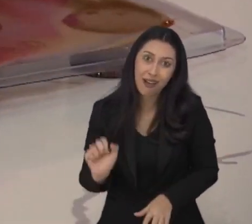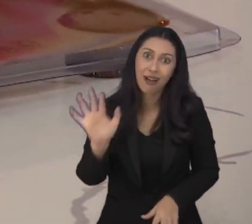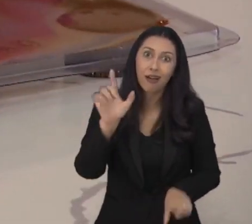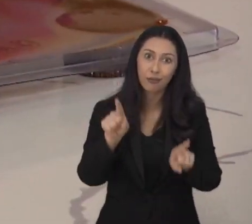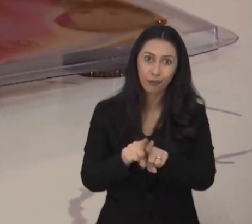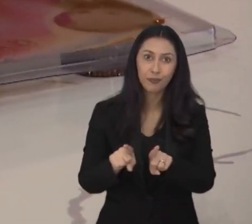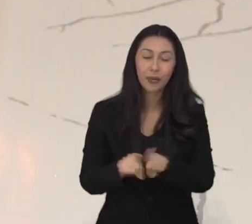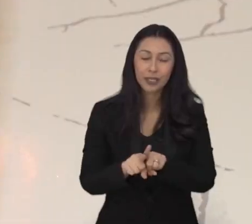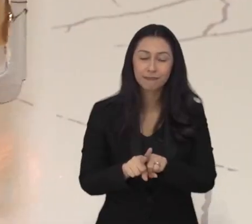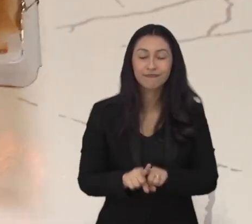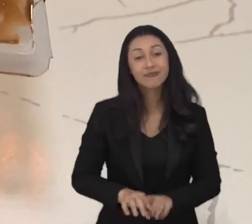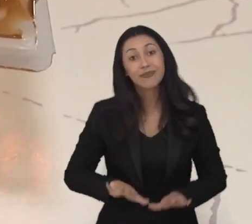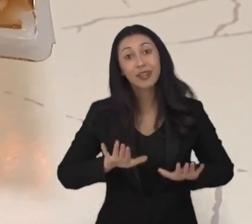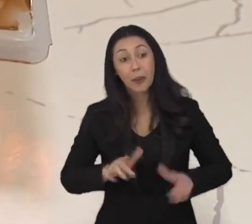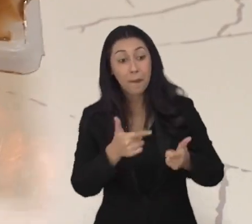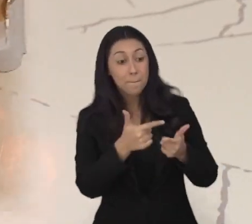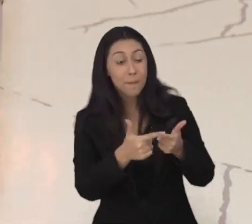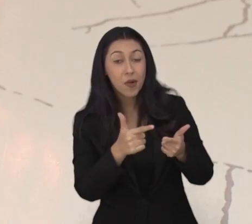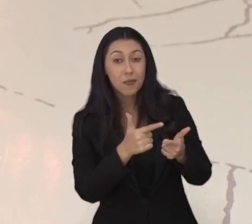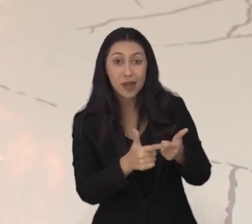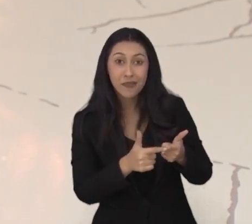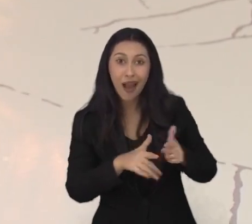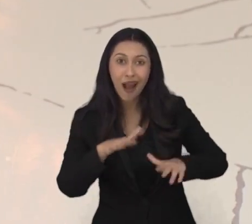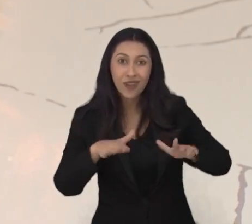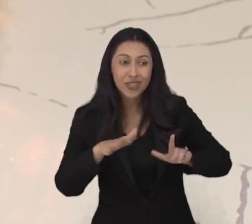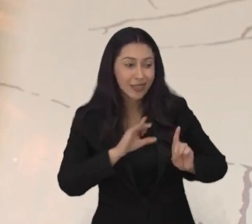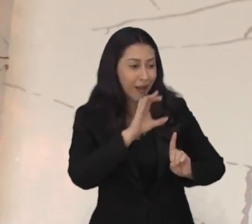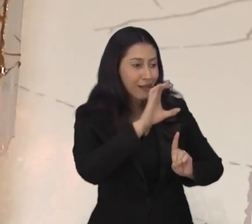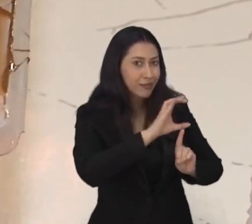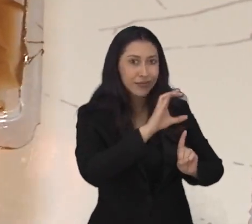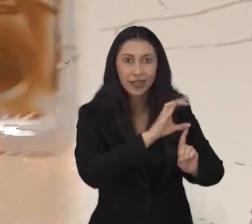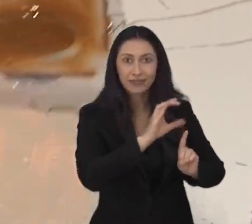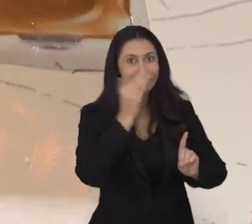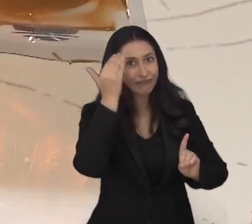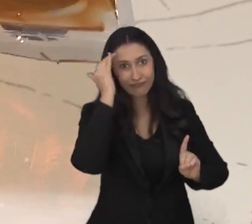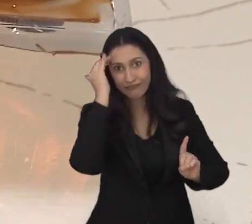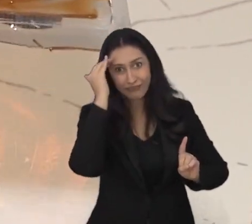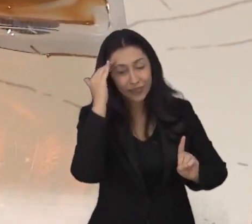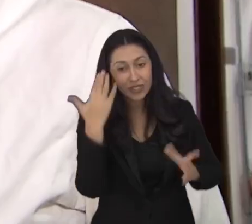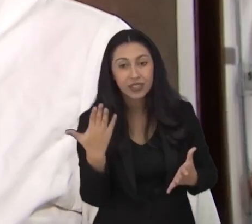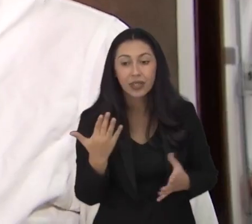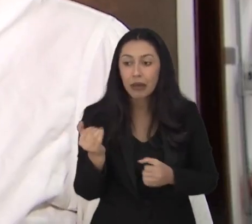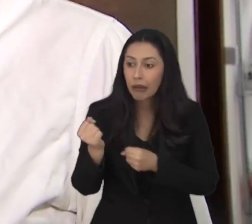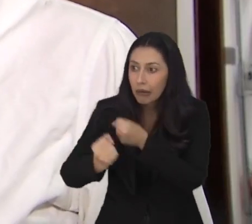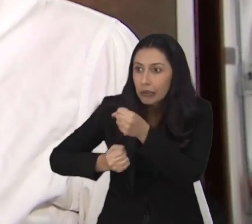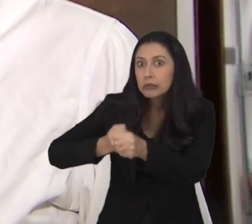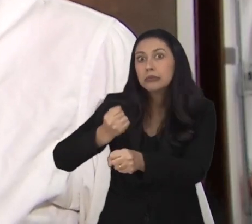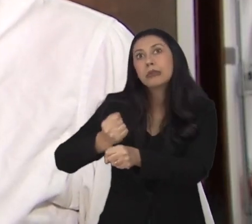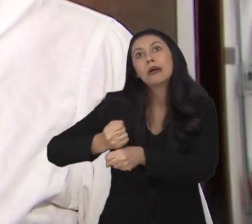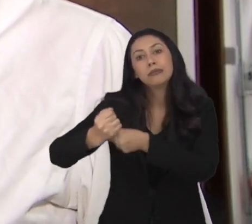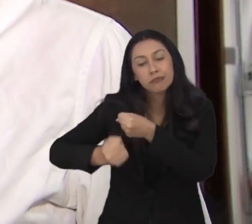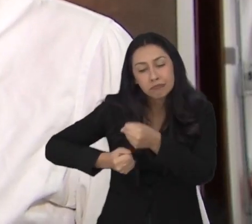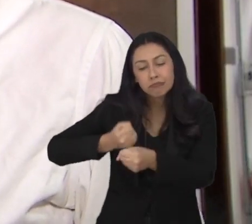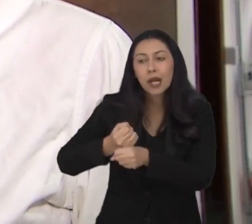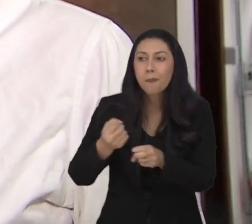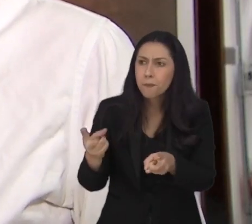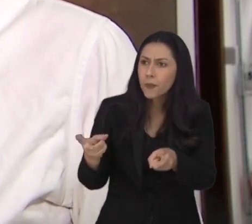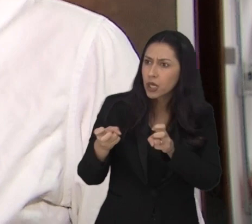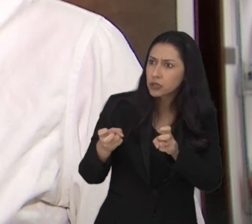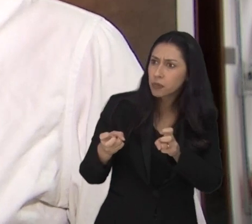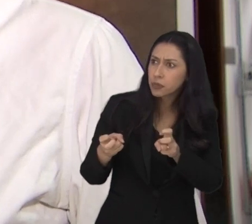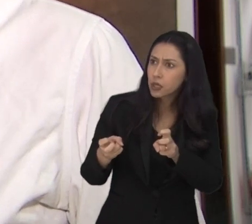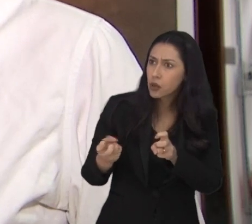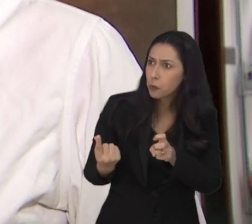bolos e doces. O problema é que nem sempre os clientes entendem a situação. A cada ano que passa, a gente